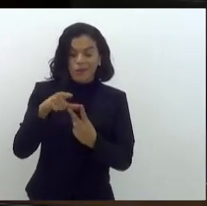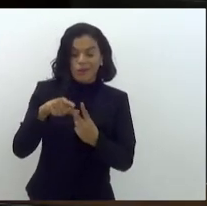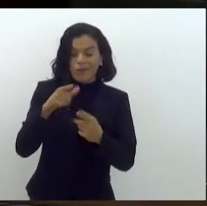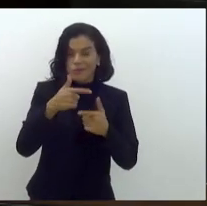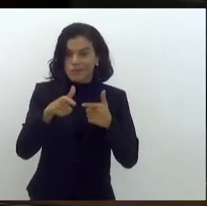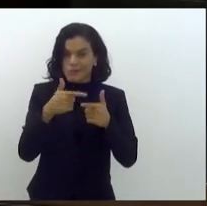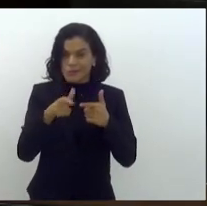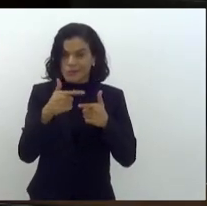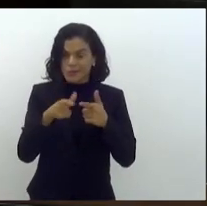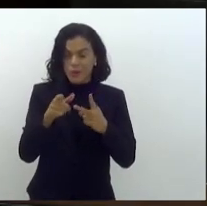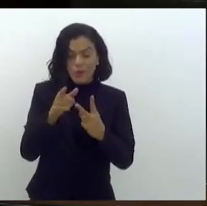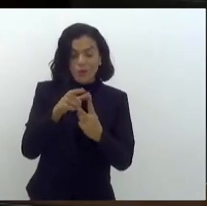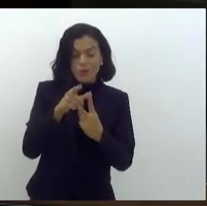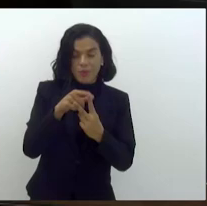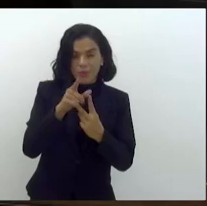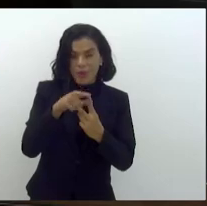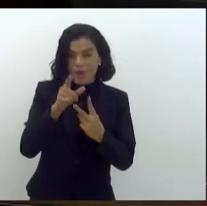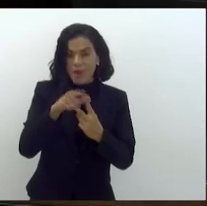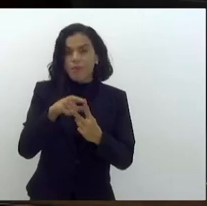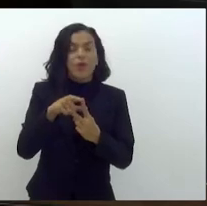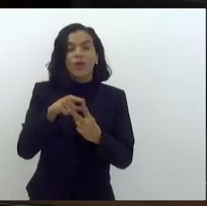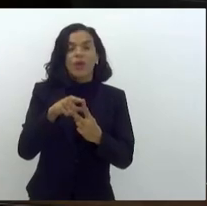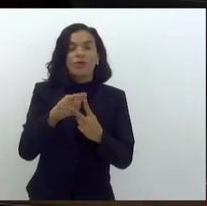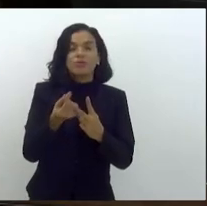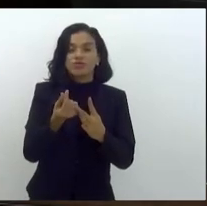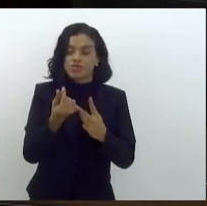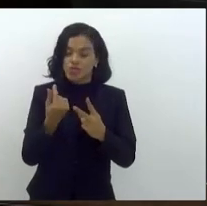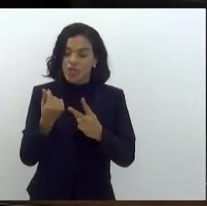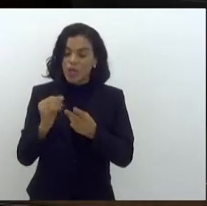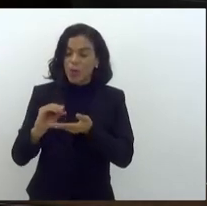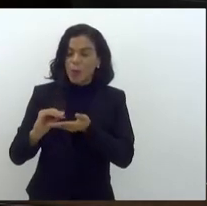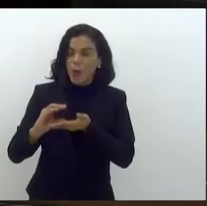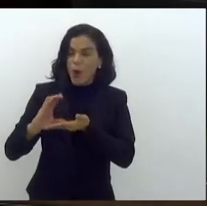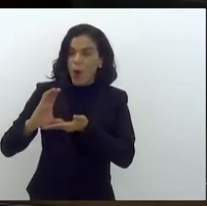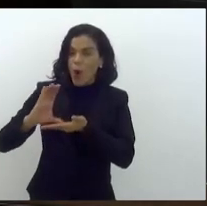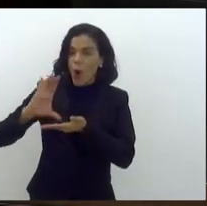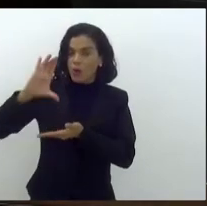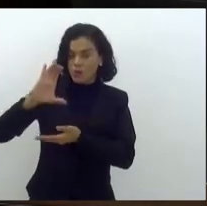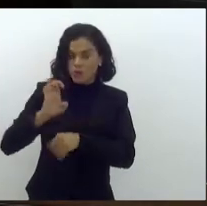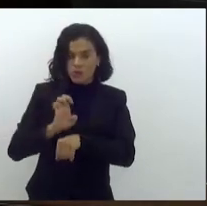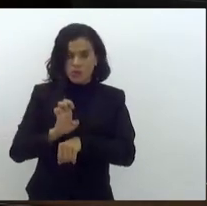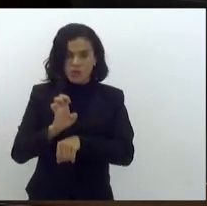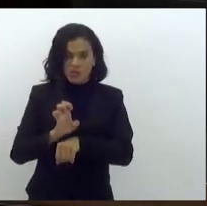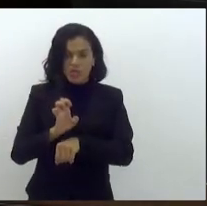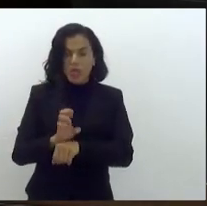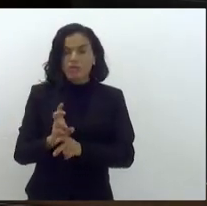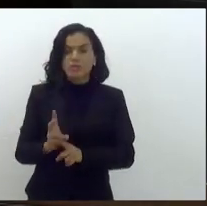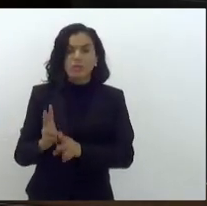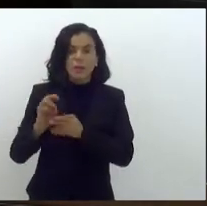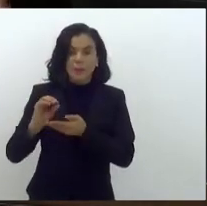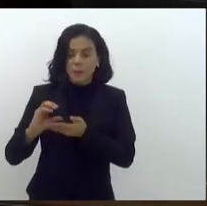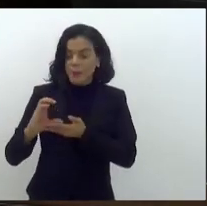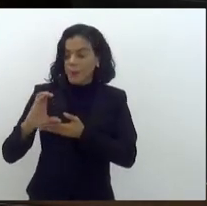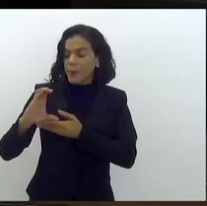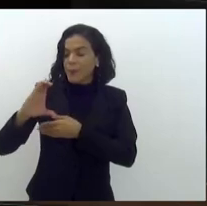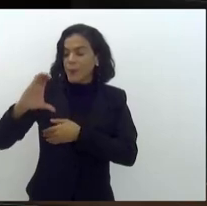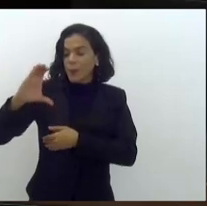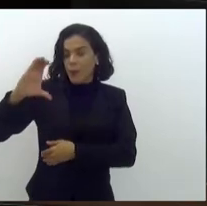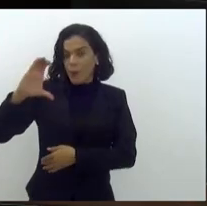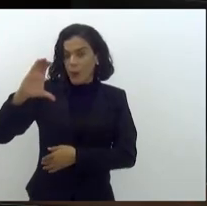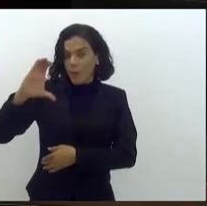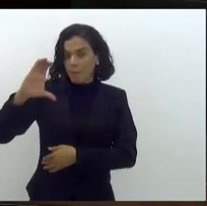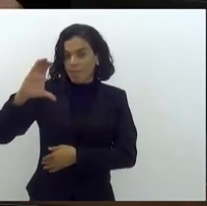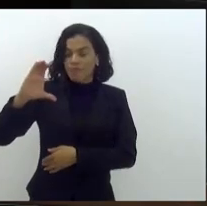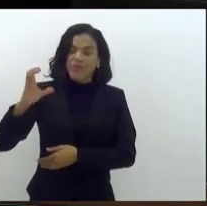problemas né o primeiro é o crédito acumulado os estados em geral sentam-se em cima do crédito dos